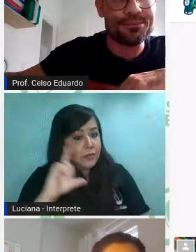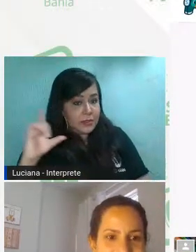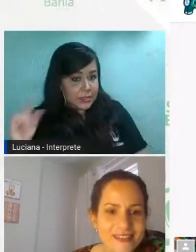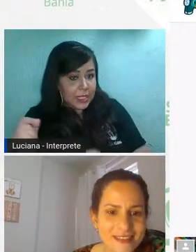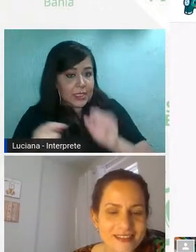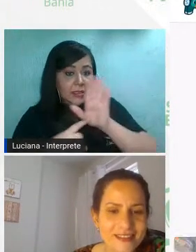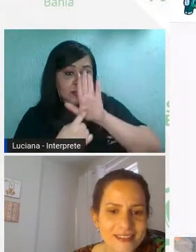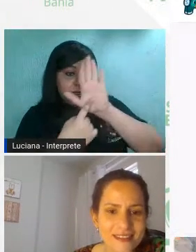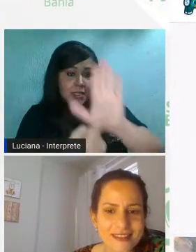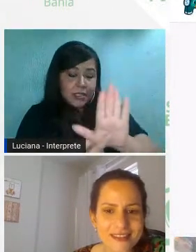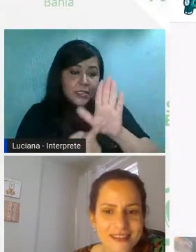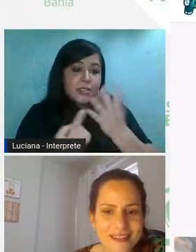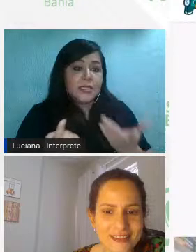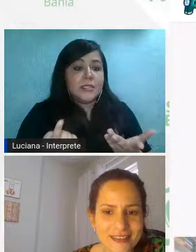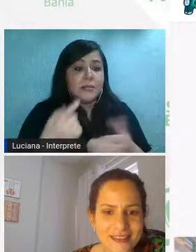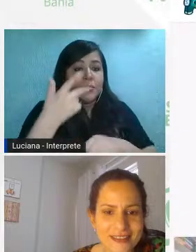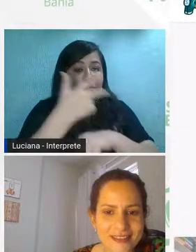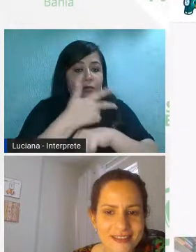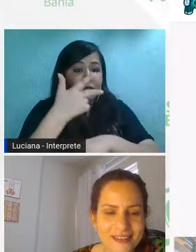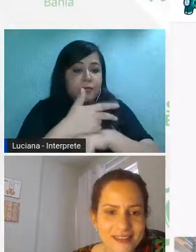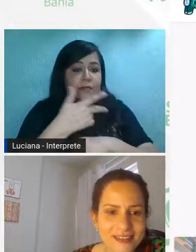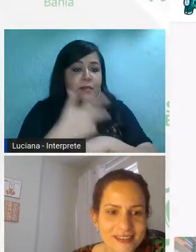Daniela.